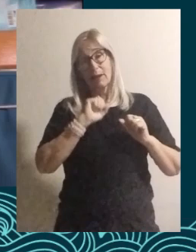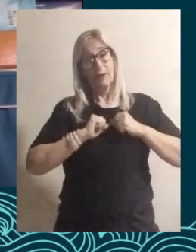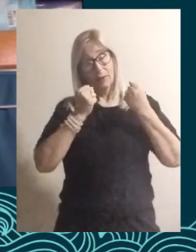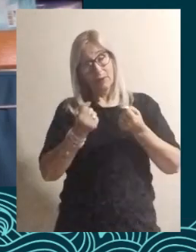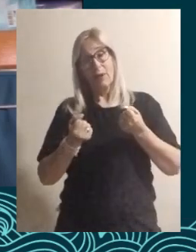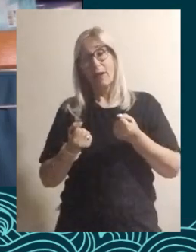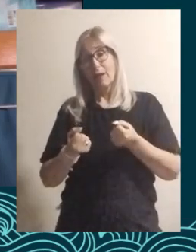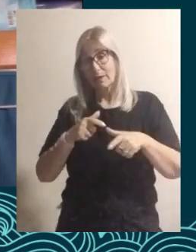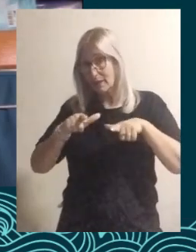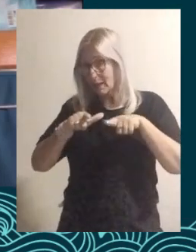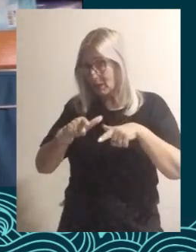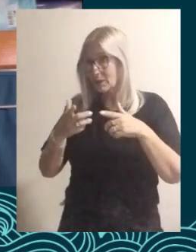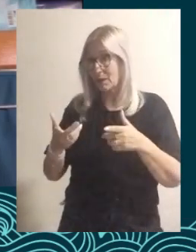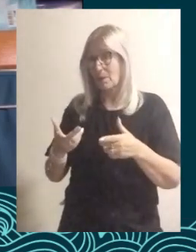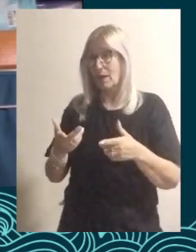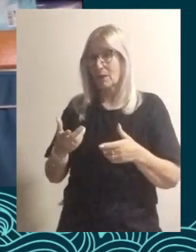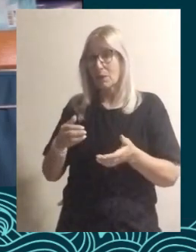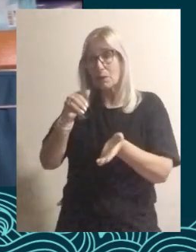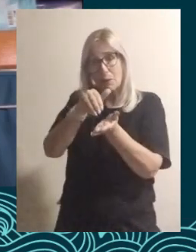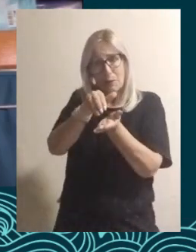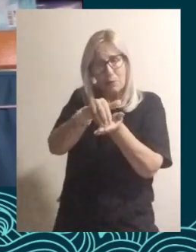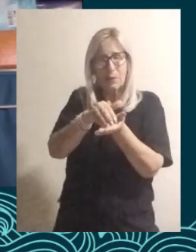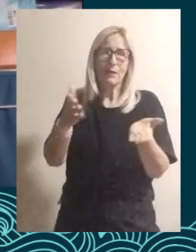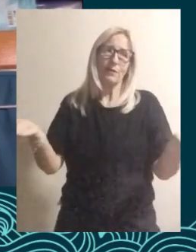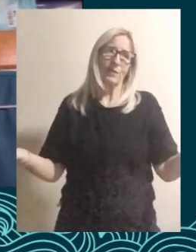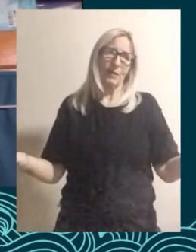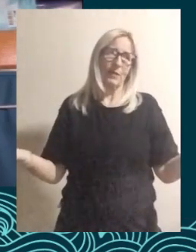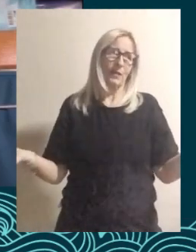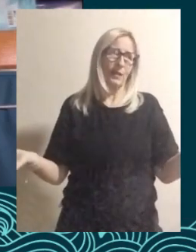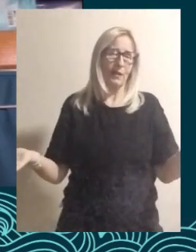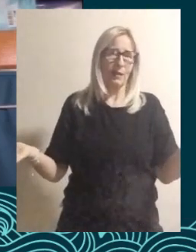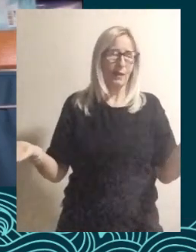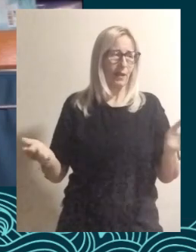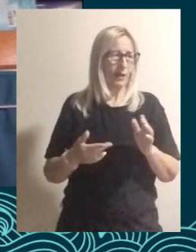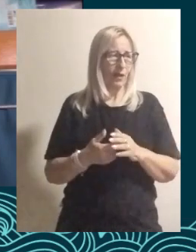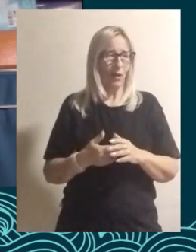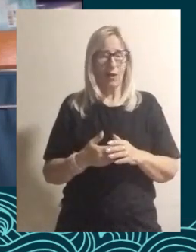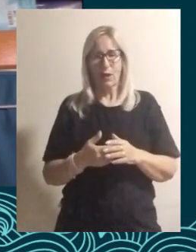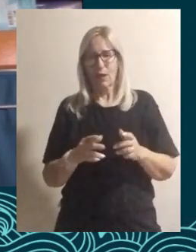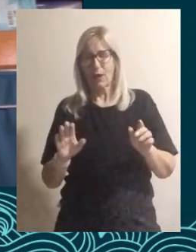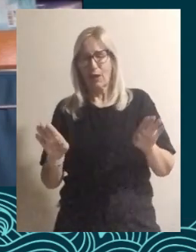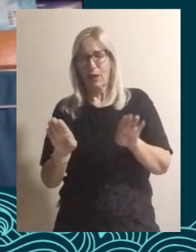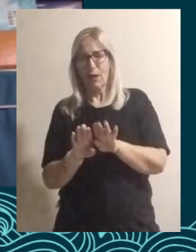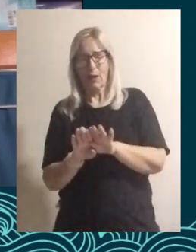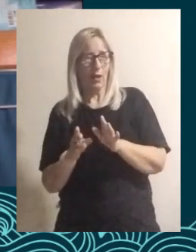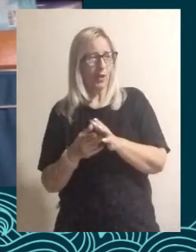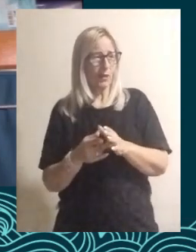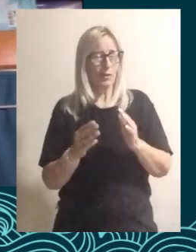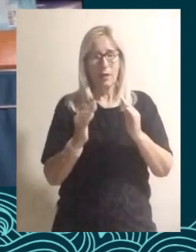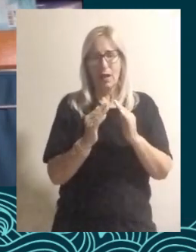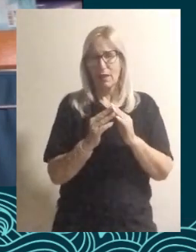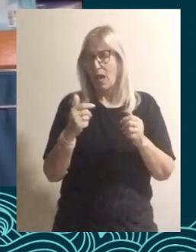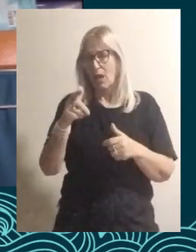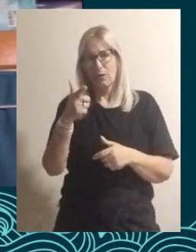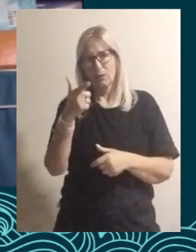trabalho, e aí talvez eu não tenha coragem de largar o trabalho, de me demitir. Talvez eu tinha Aham. acabado de terminar um relacionamento